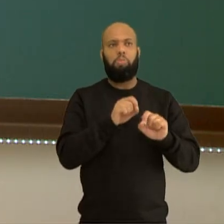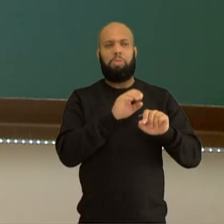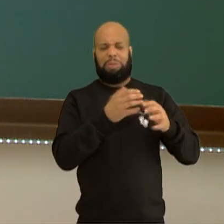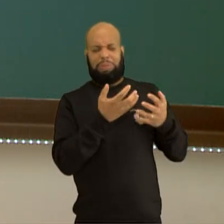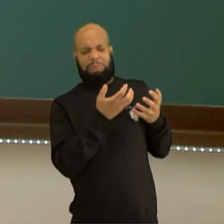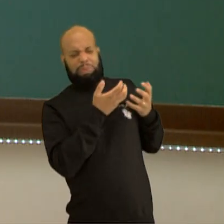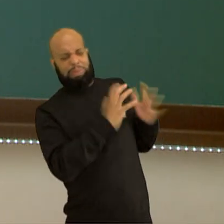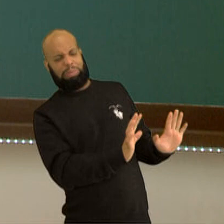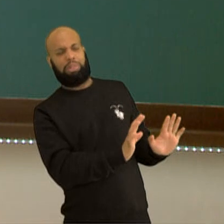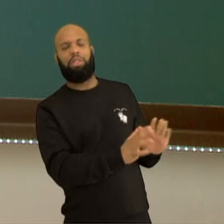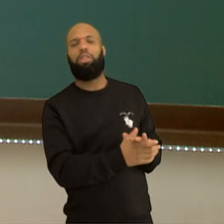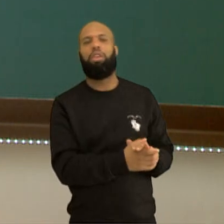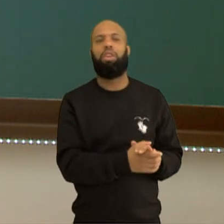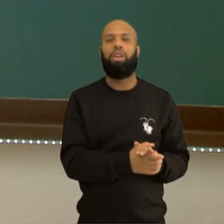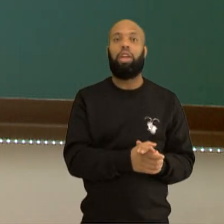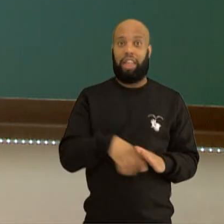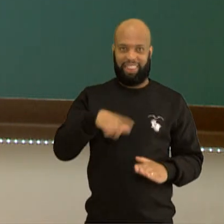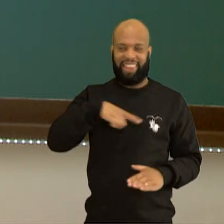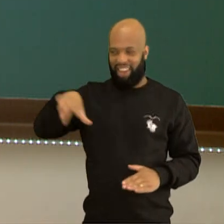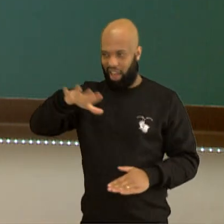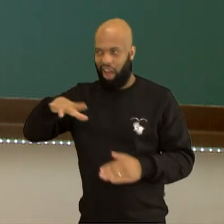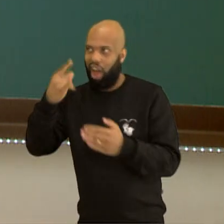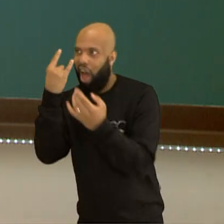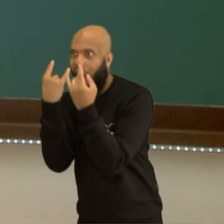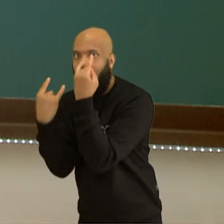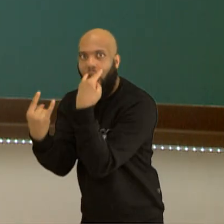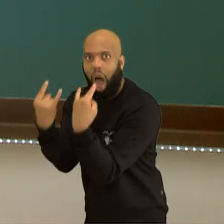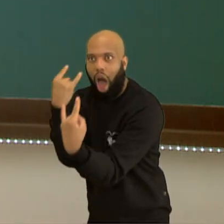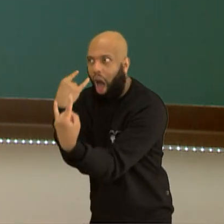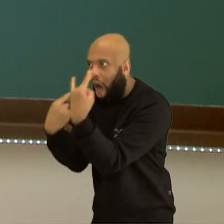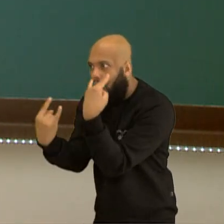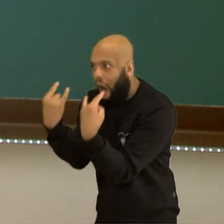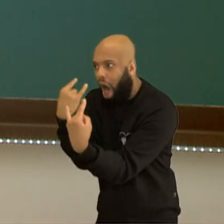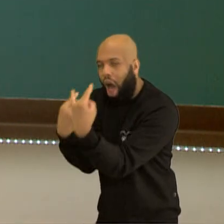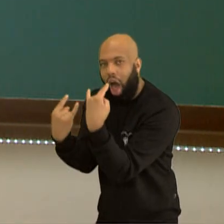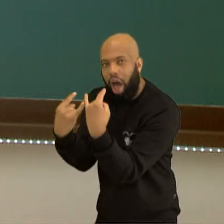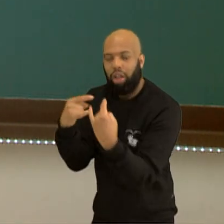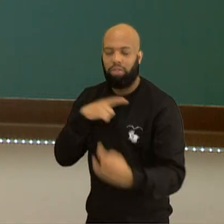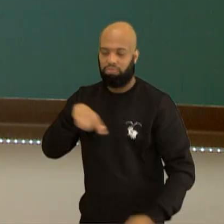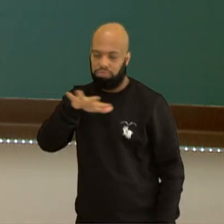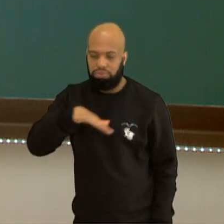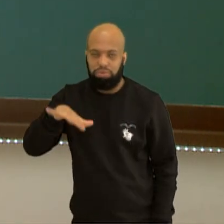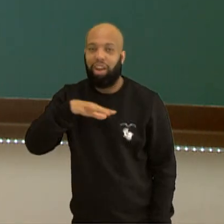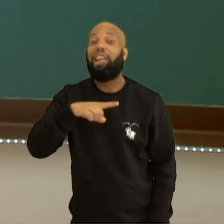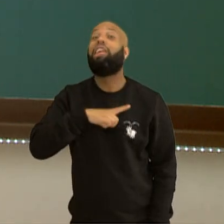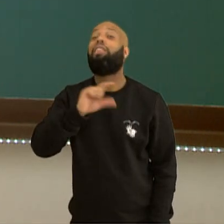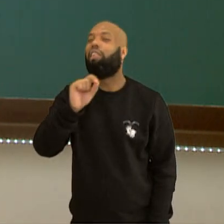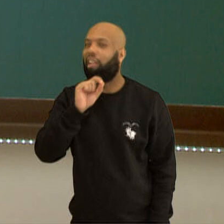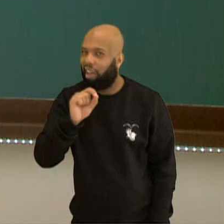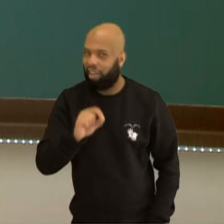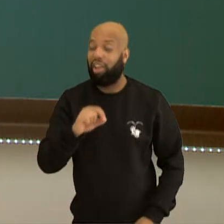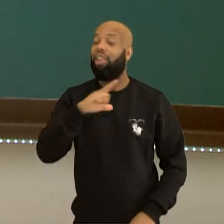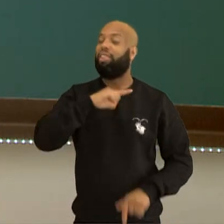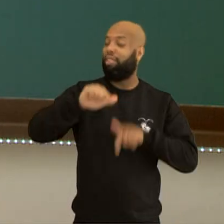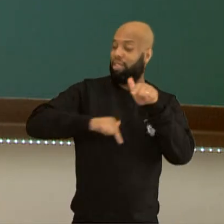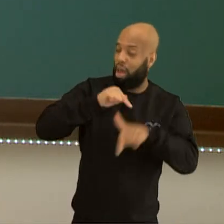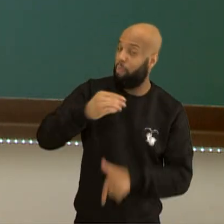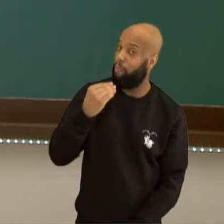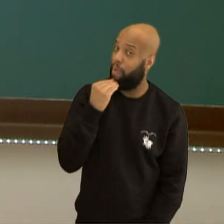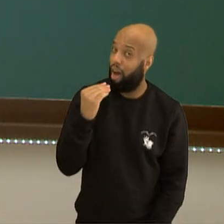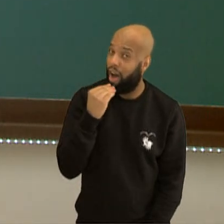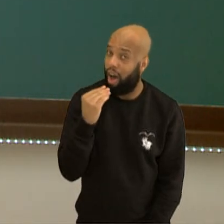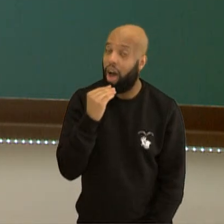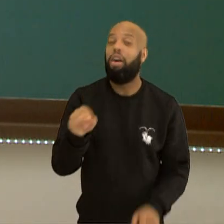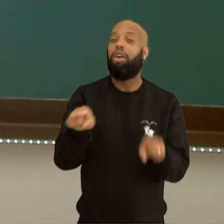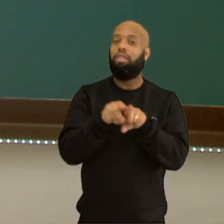repulsão. E as áreas de atração? São aquelas áreas que teoricamente oferecem muito trabalho, muita